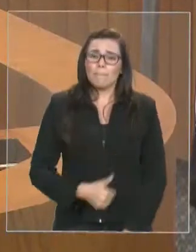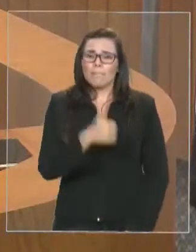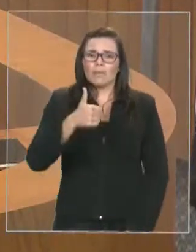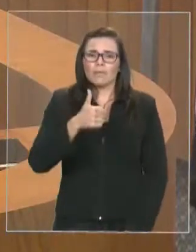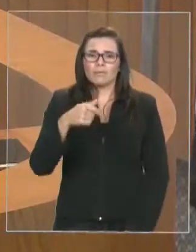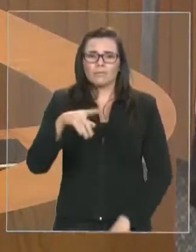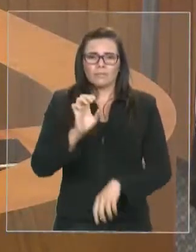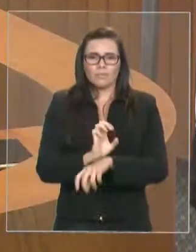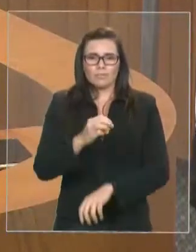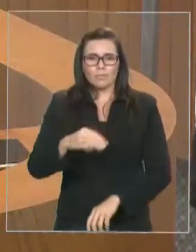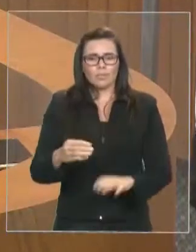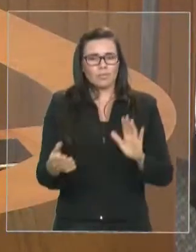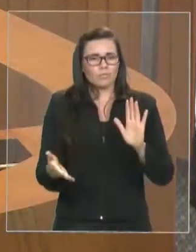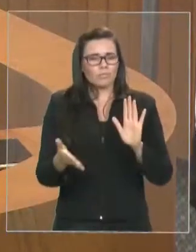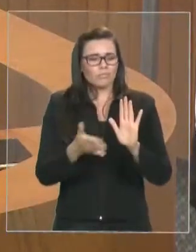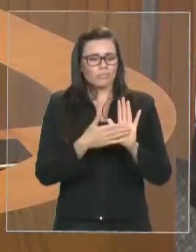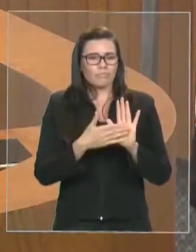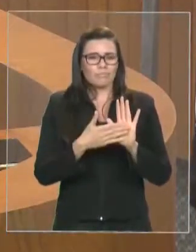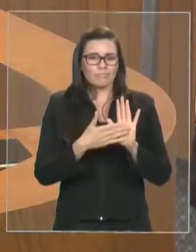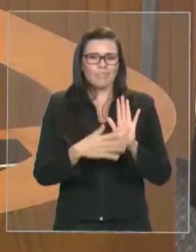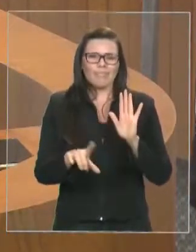cuidados paliativos